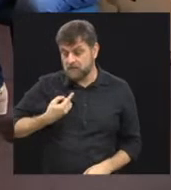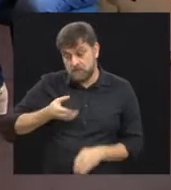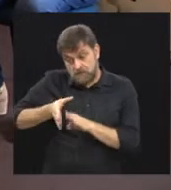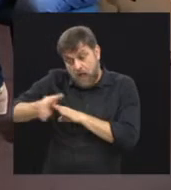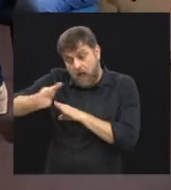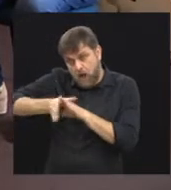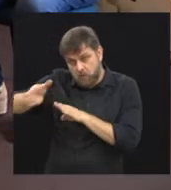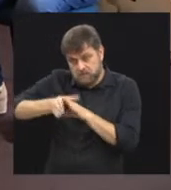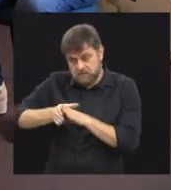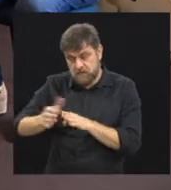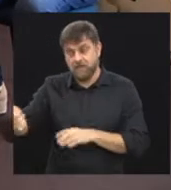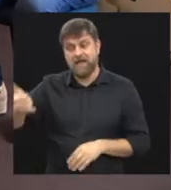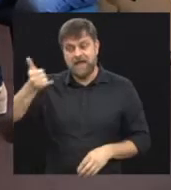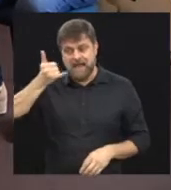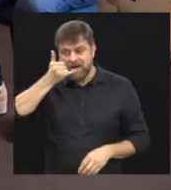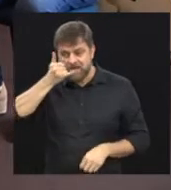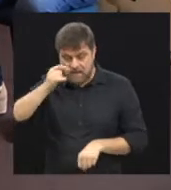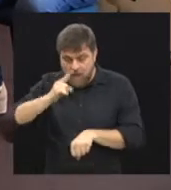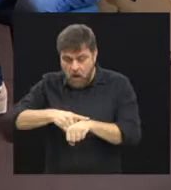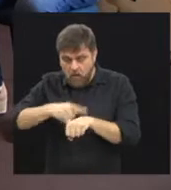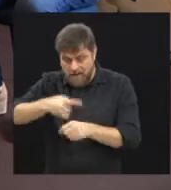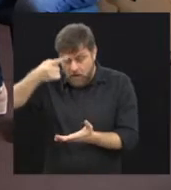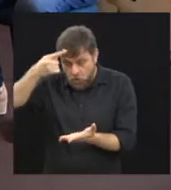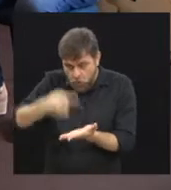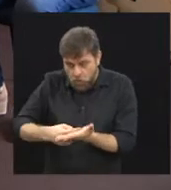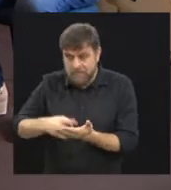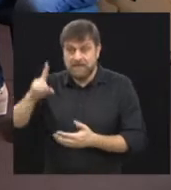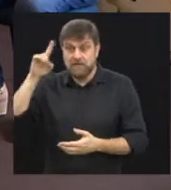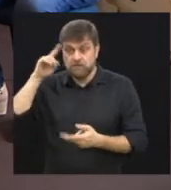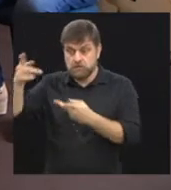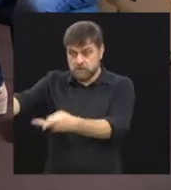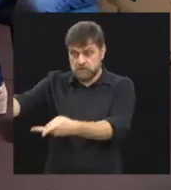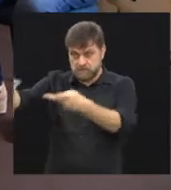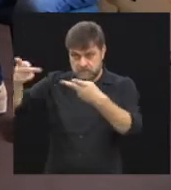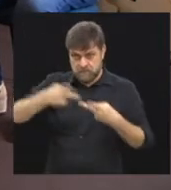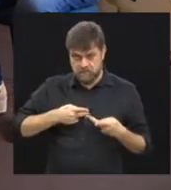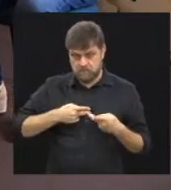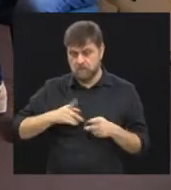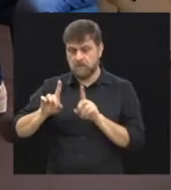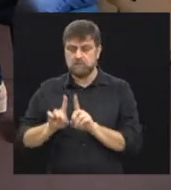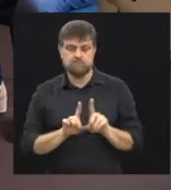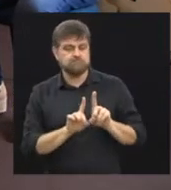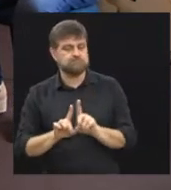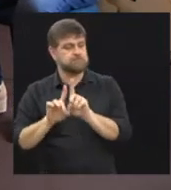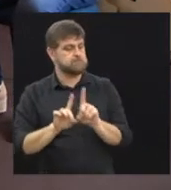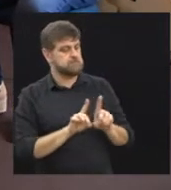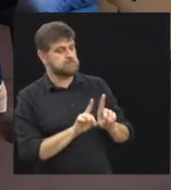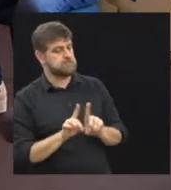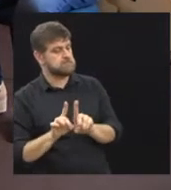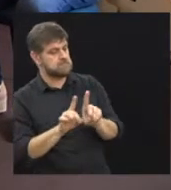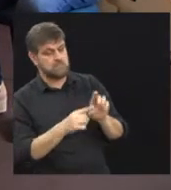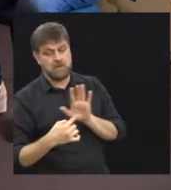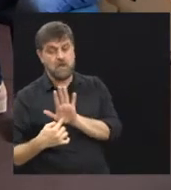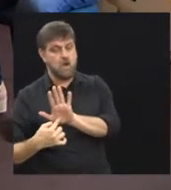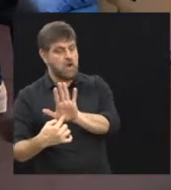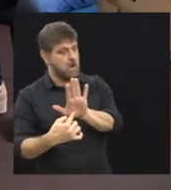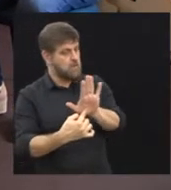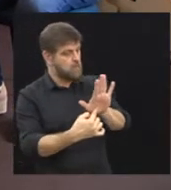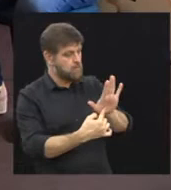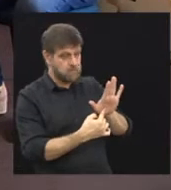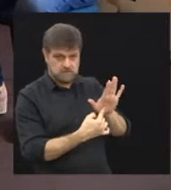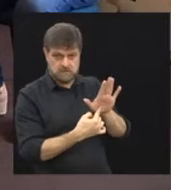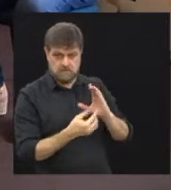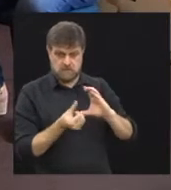nós sugerimos? Que eles ligam, marquem uma visita e eu faço o acompanhamento desse voluntário para mostrar